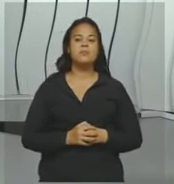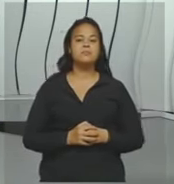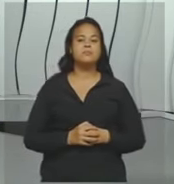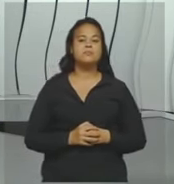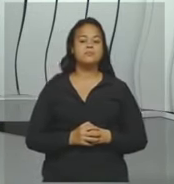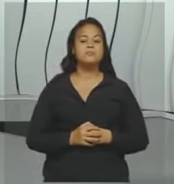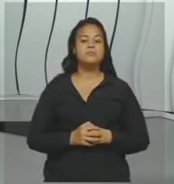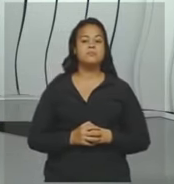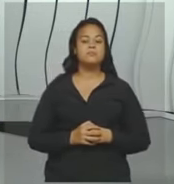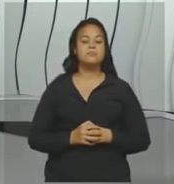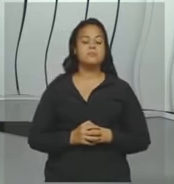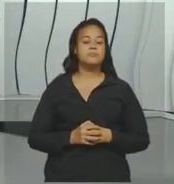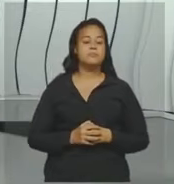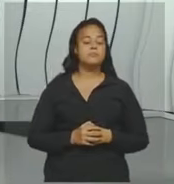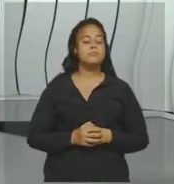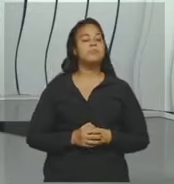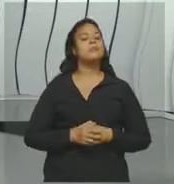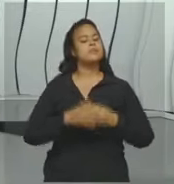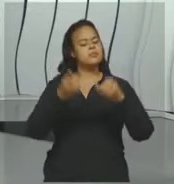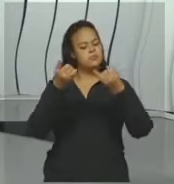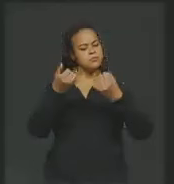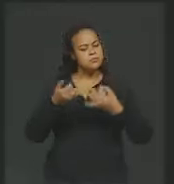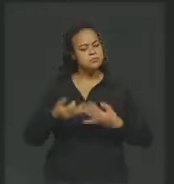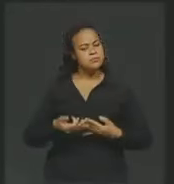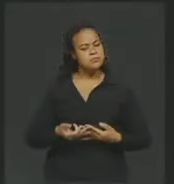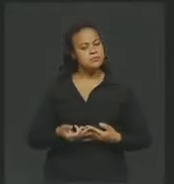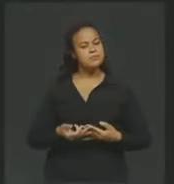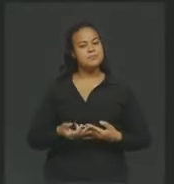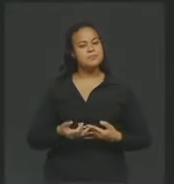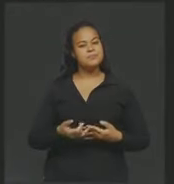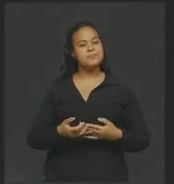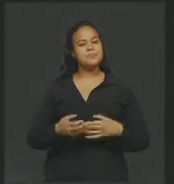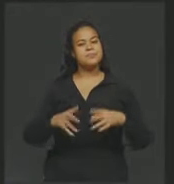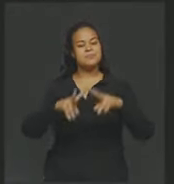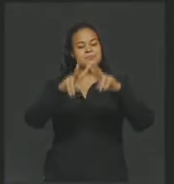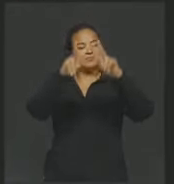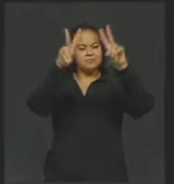Ainda falando de plano inclinado. Bom,